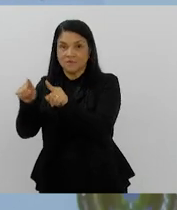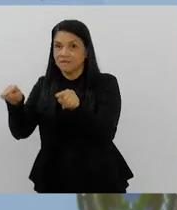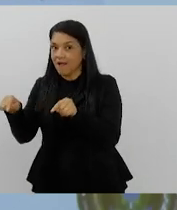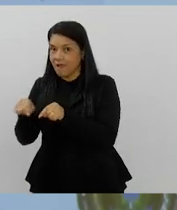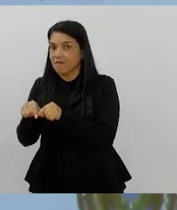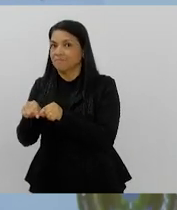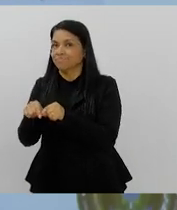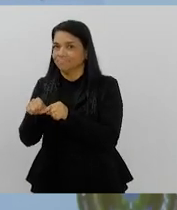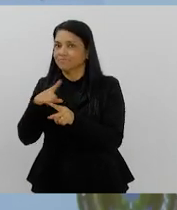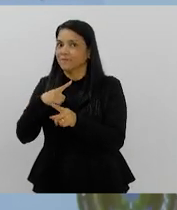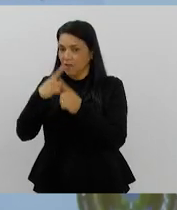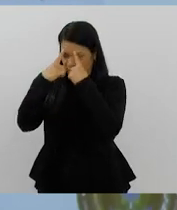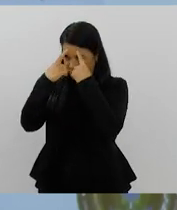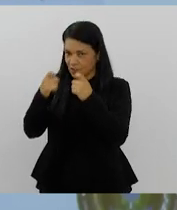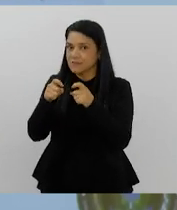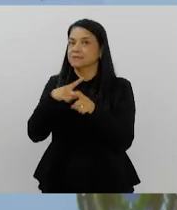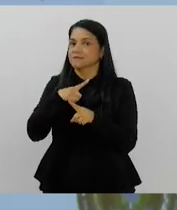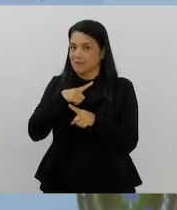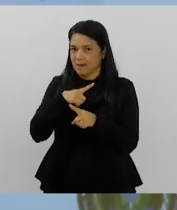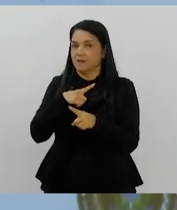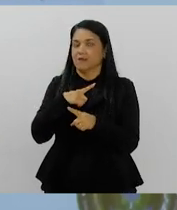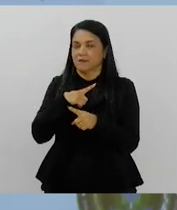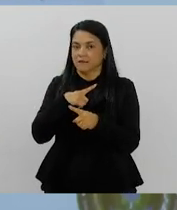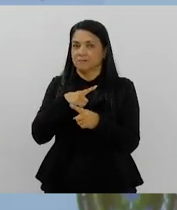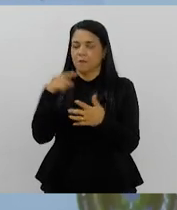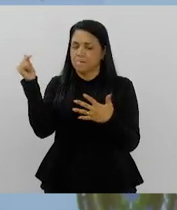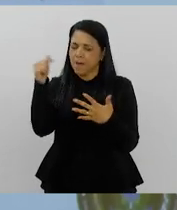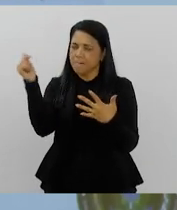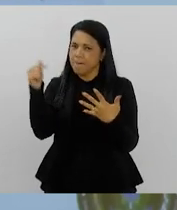Então, eles